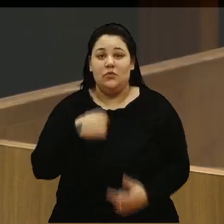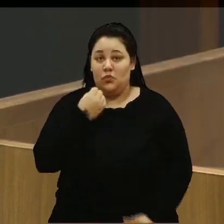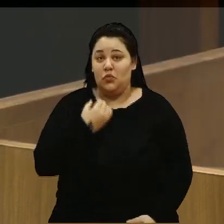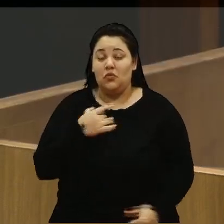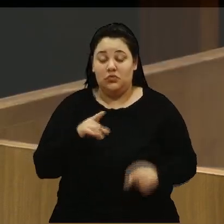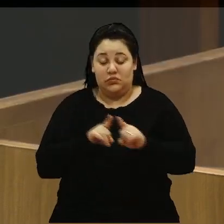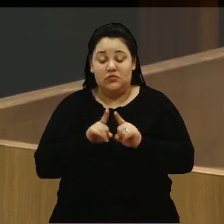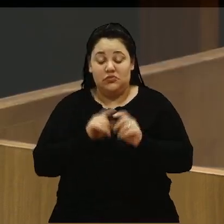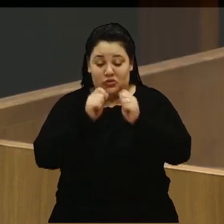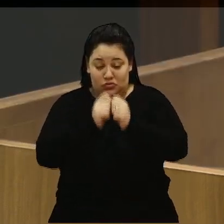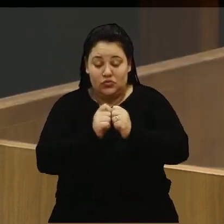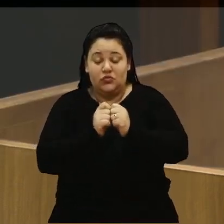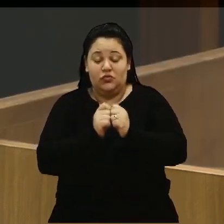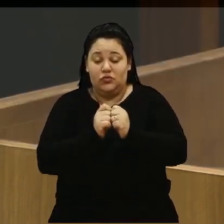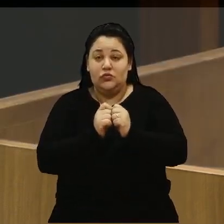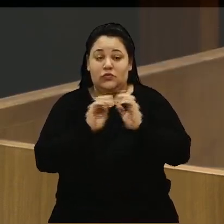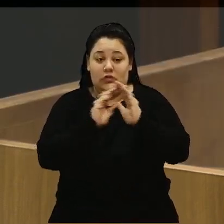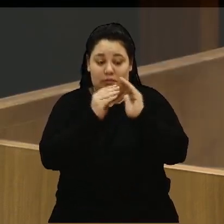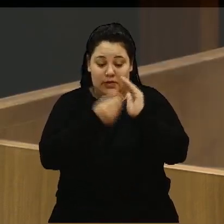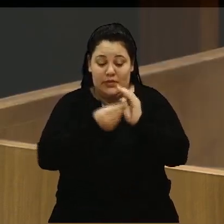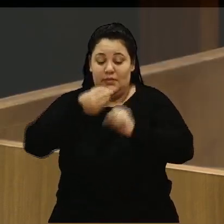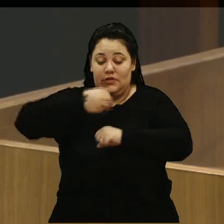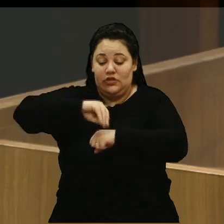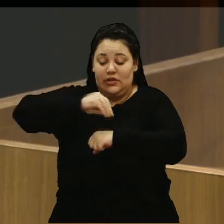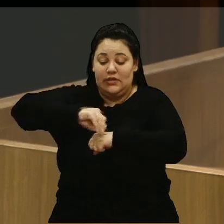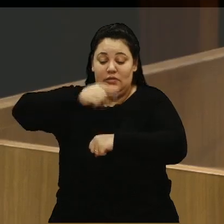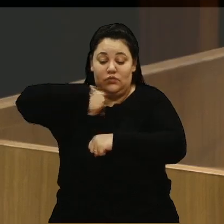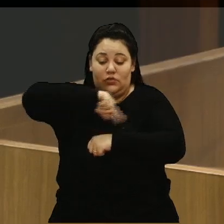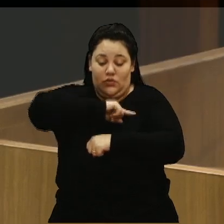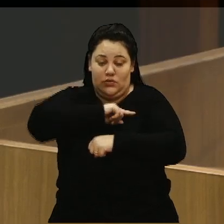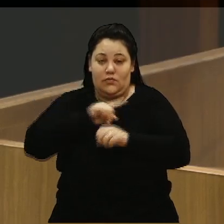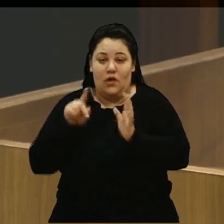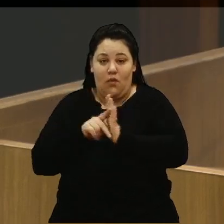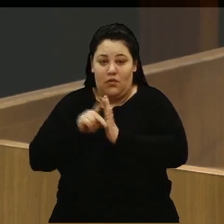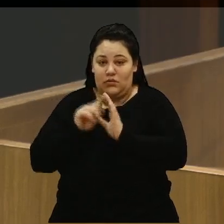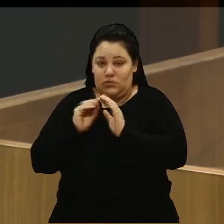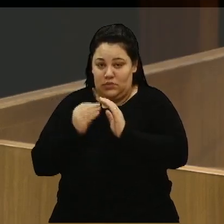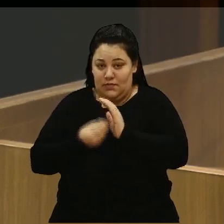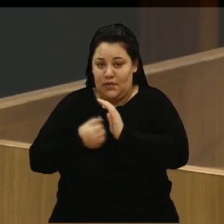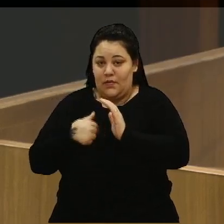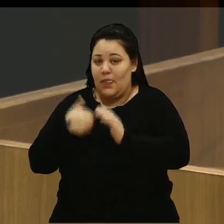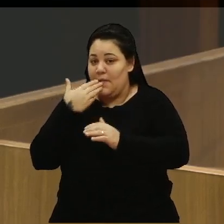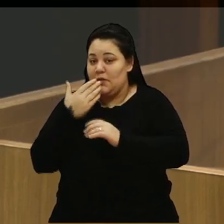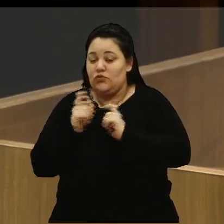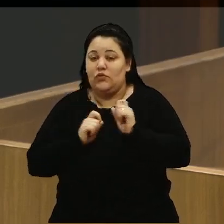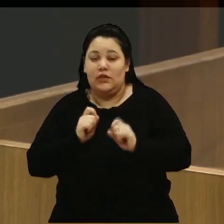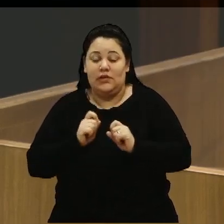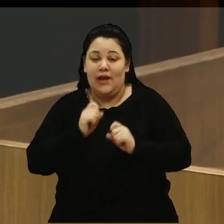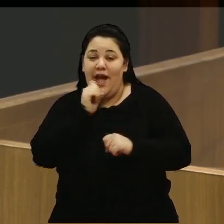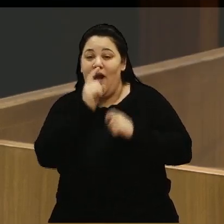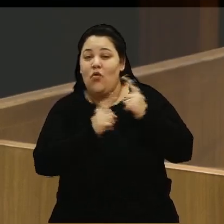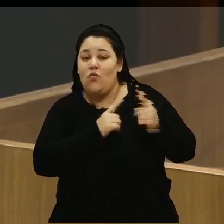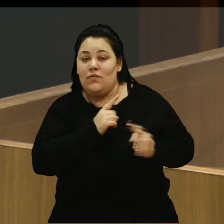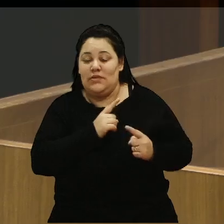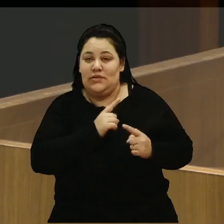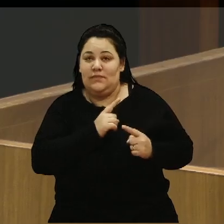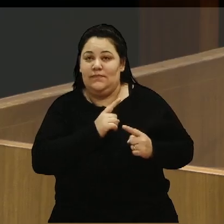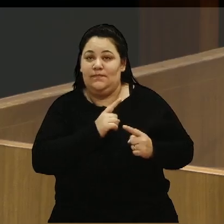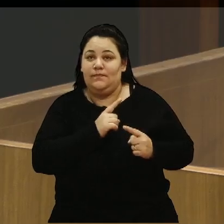do SAMAI, através de uma indicação nossa ao SAMAI, pedindo, então, algumas